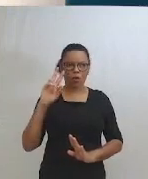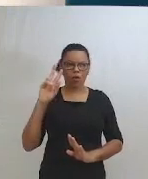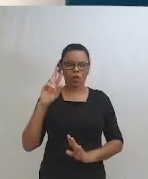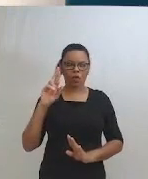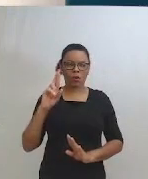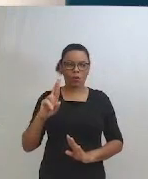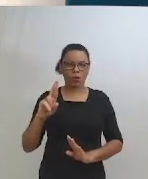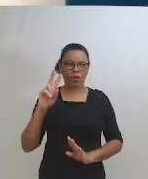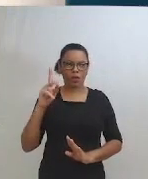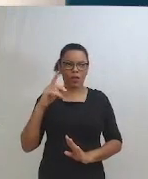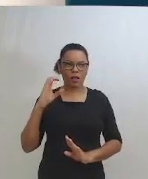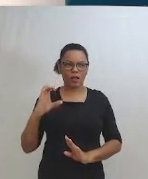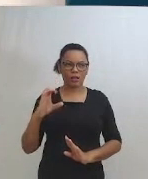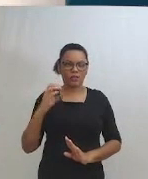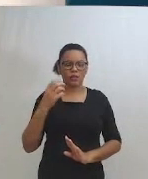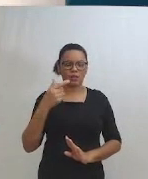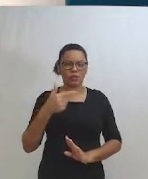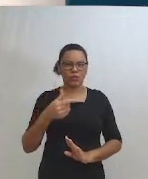83233,